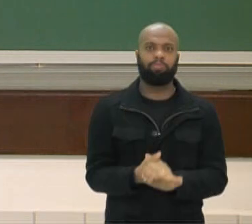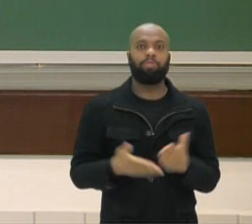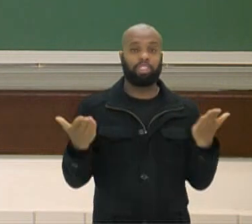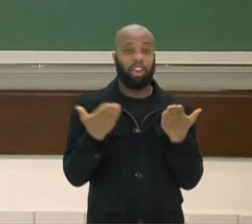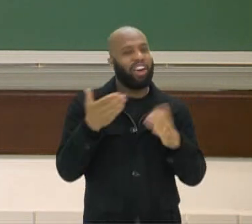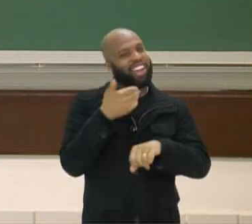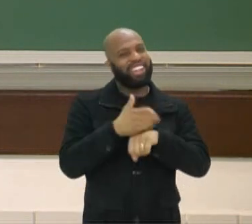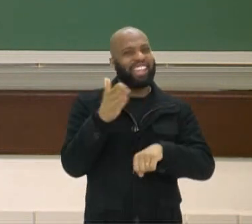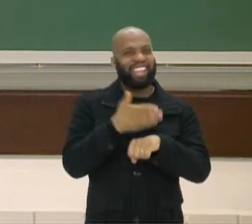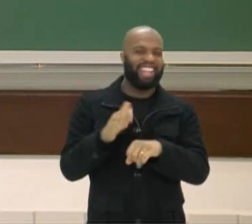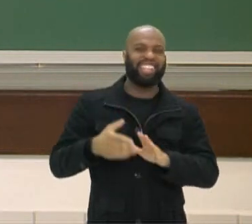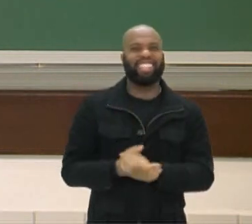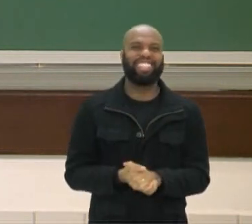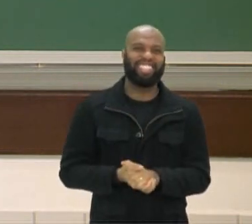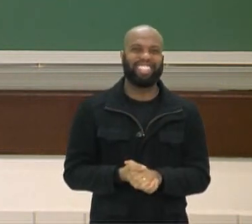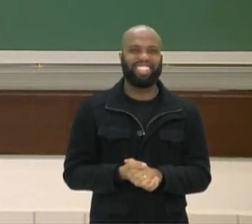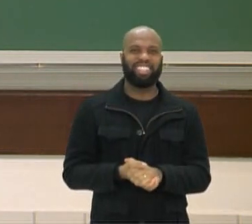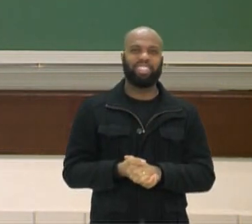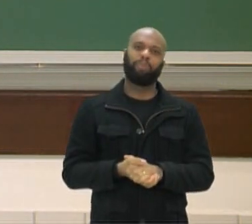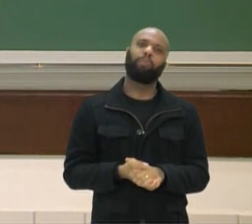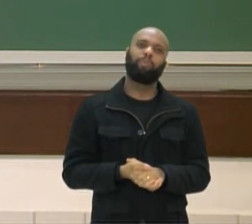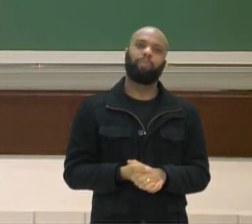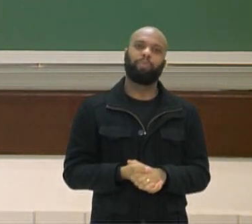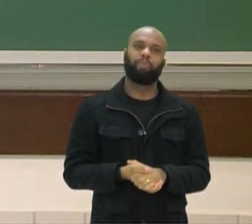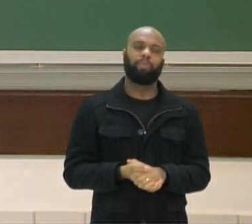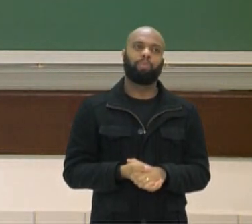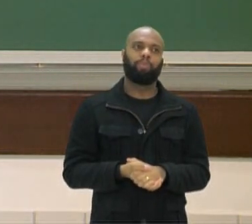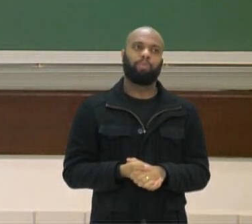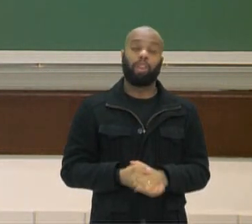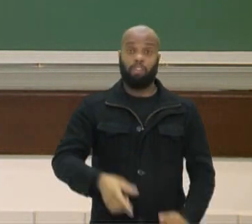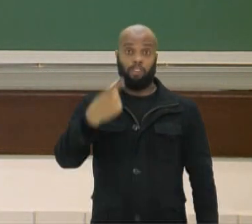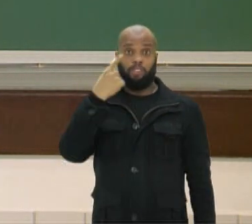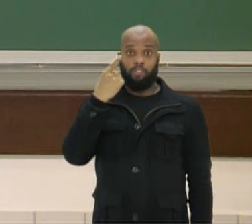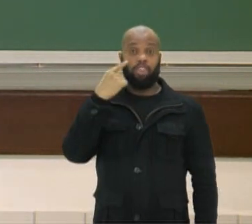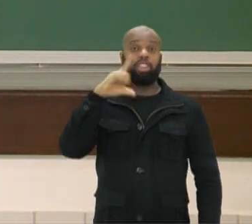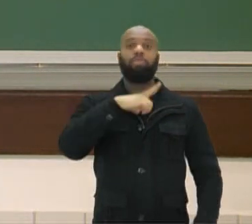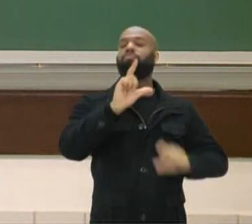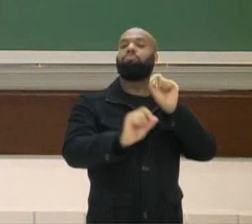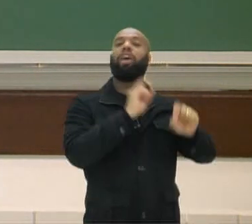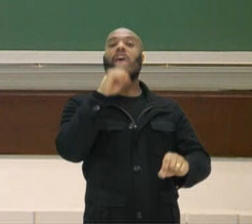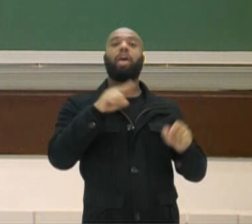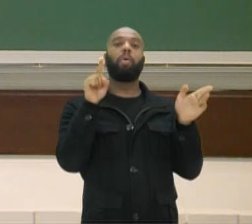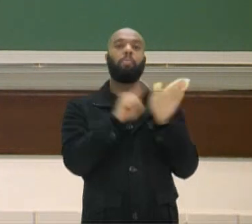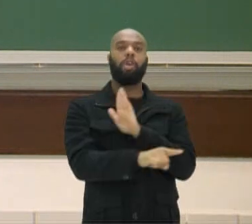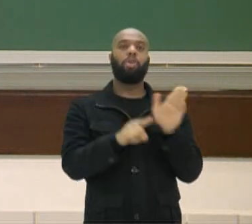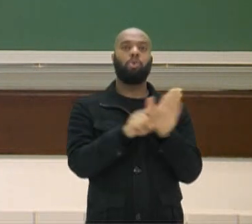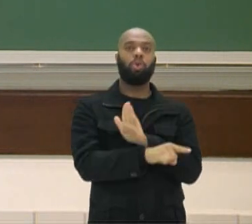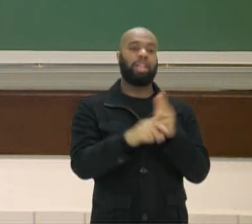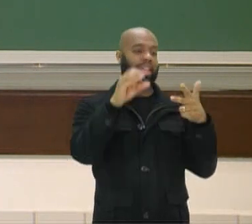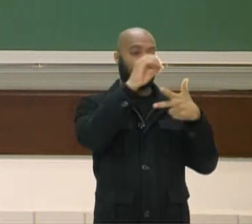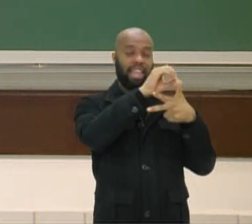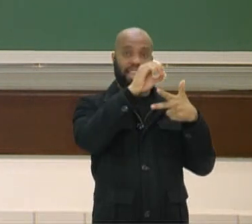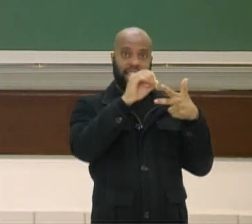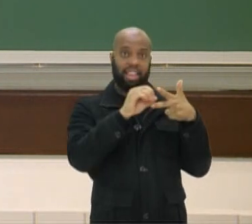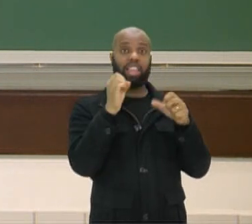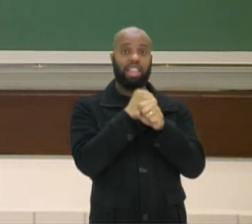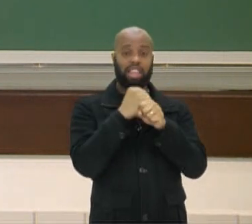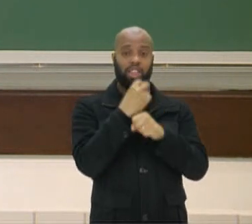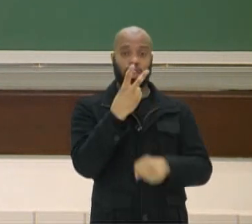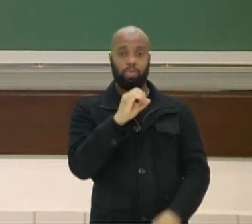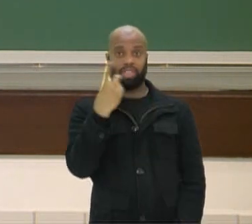vamos praticar tudo isso daqui agora, né? Aqui eu tenho uma questão do Enem de